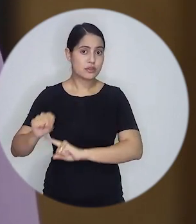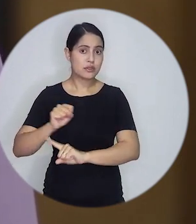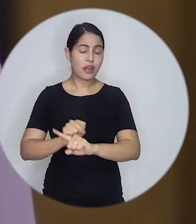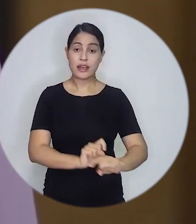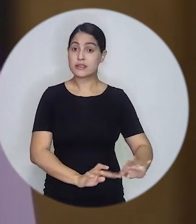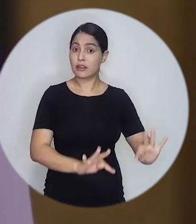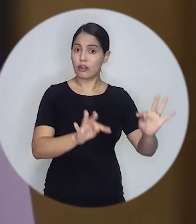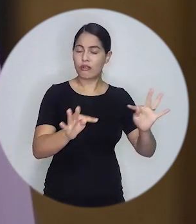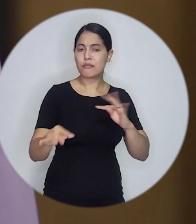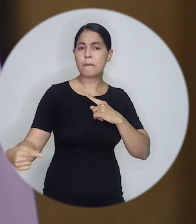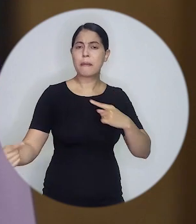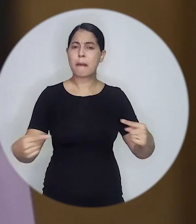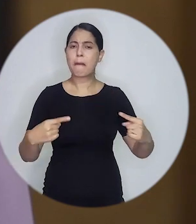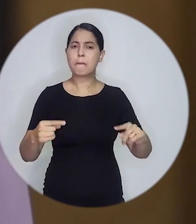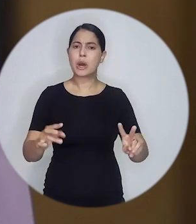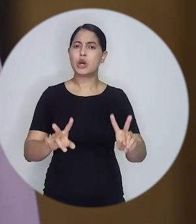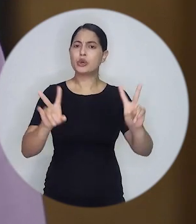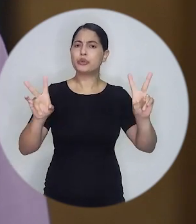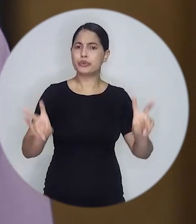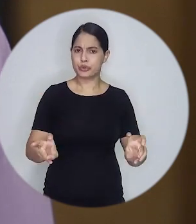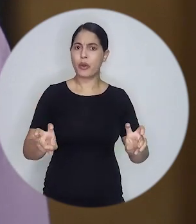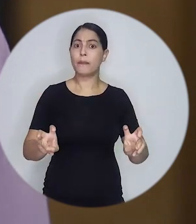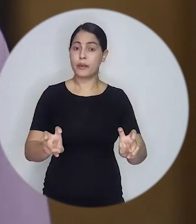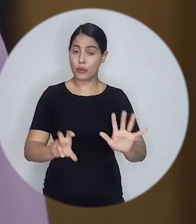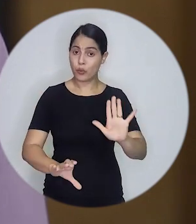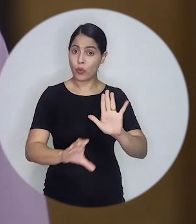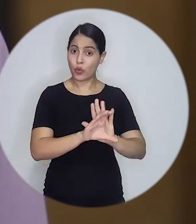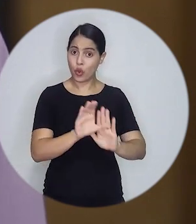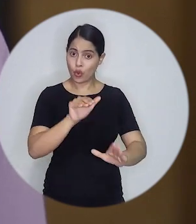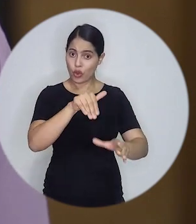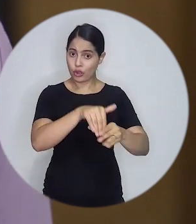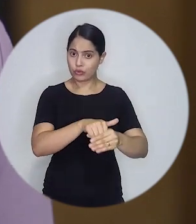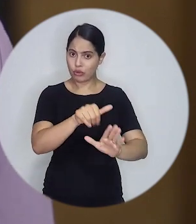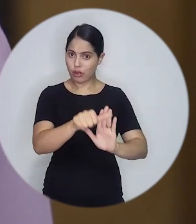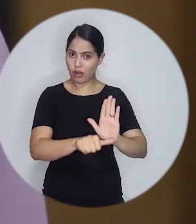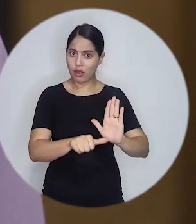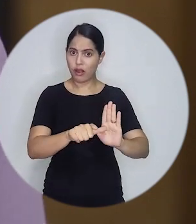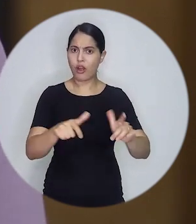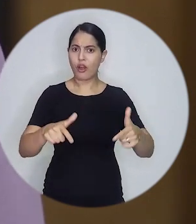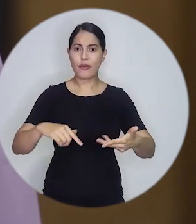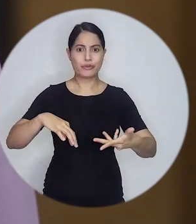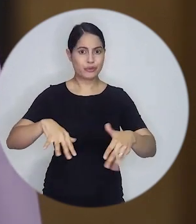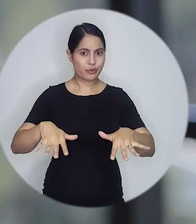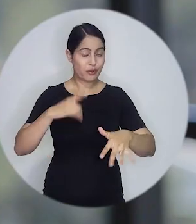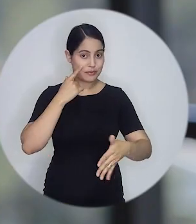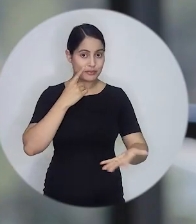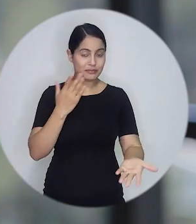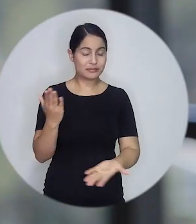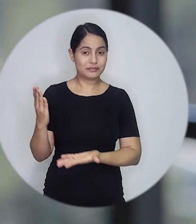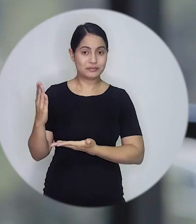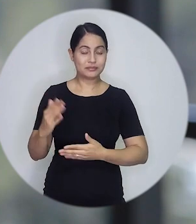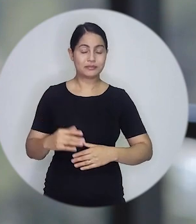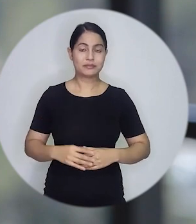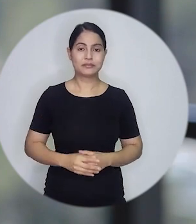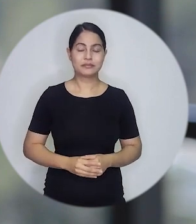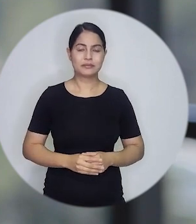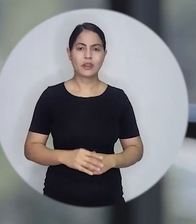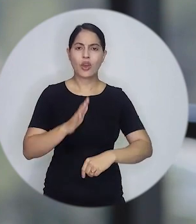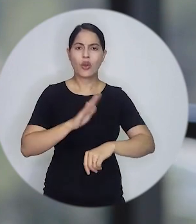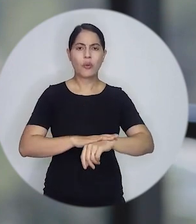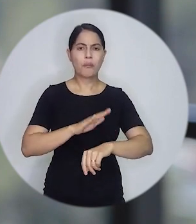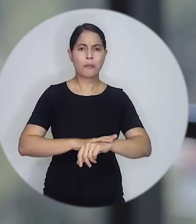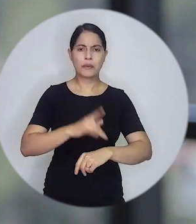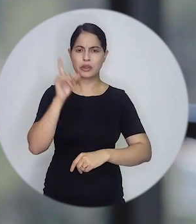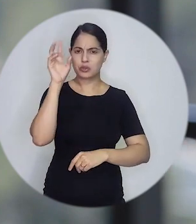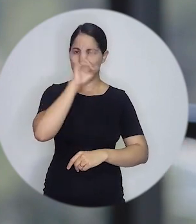e os debates voltados à tramitação e atualização de um novo código no Congresso Nacional. Confira. Instituído em um momento histórico